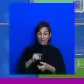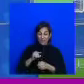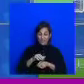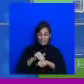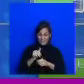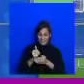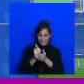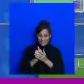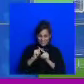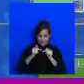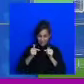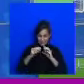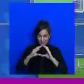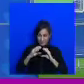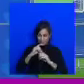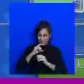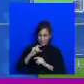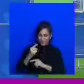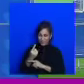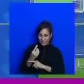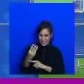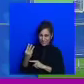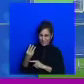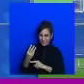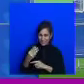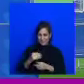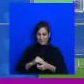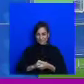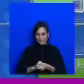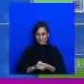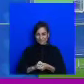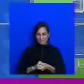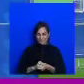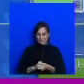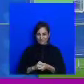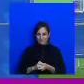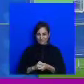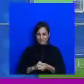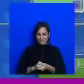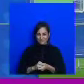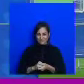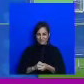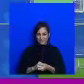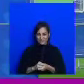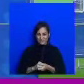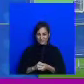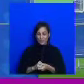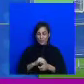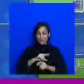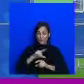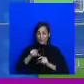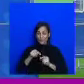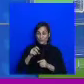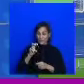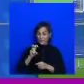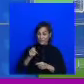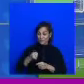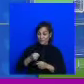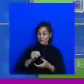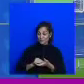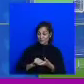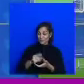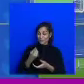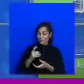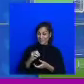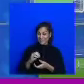Você chamando, a sorte chegando. Bola verde, número 13. Verde, 13. Foram sorteados 5 números,